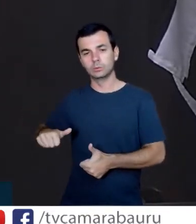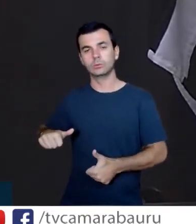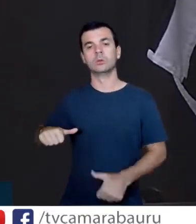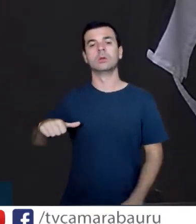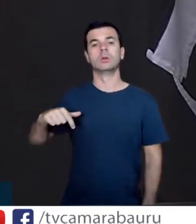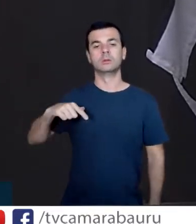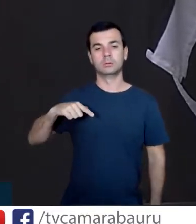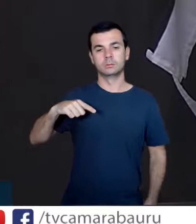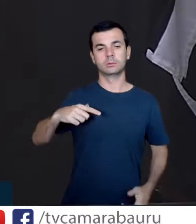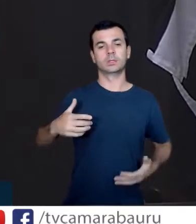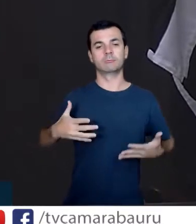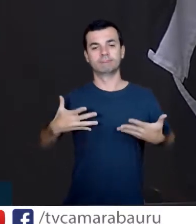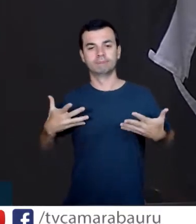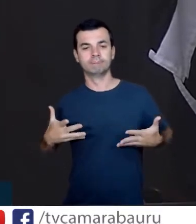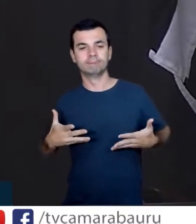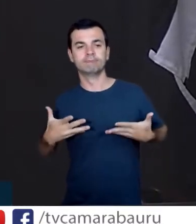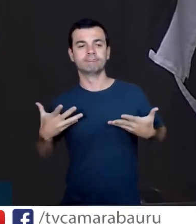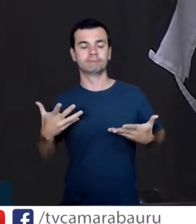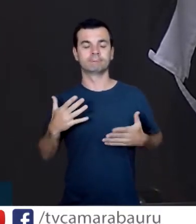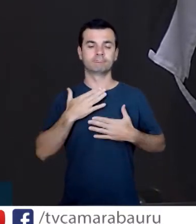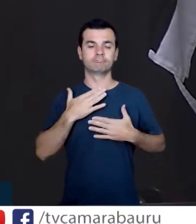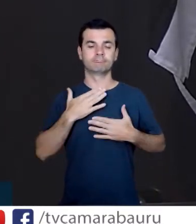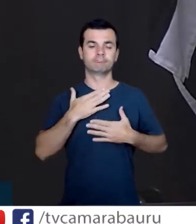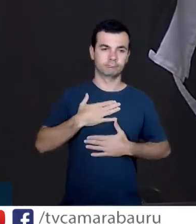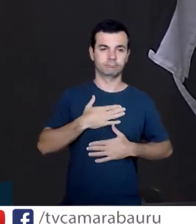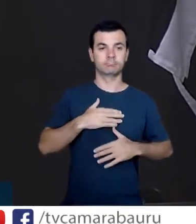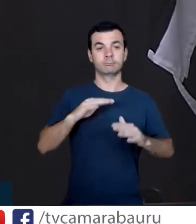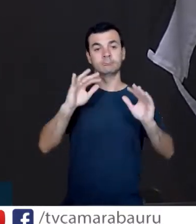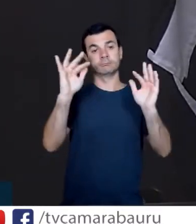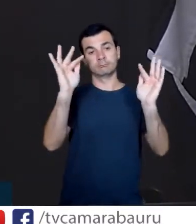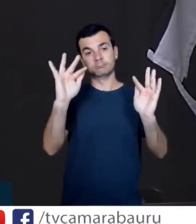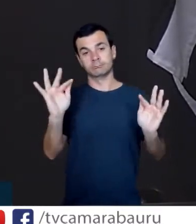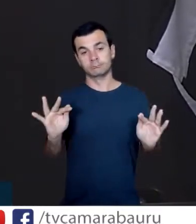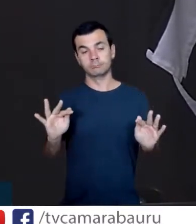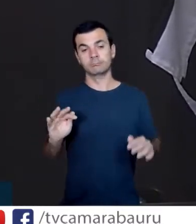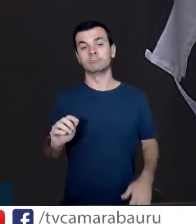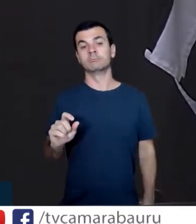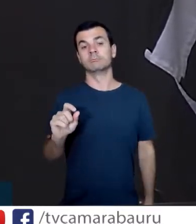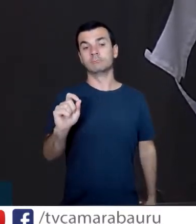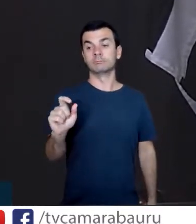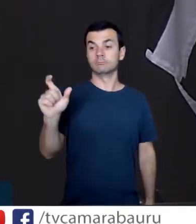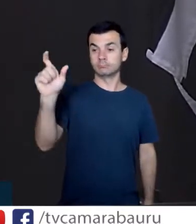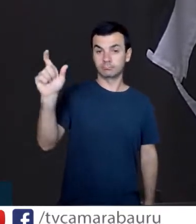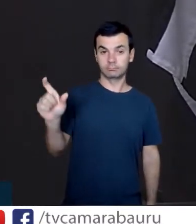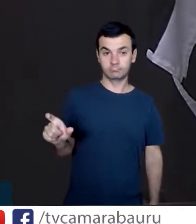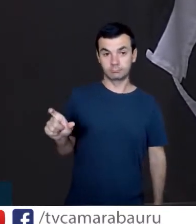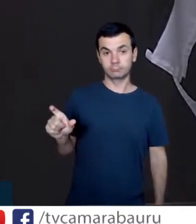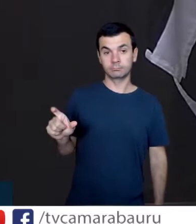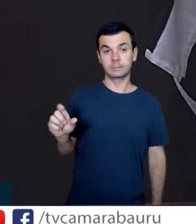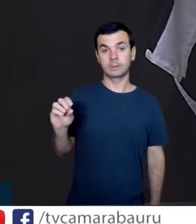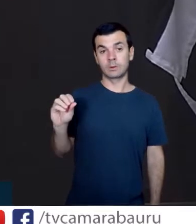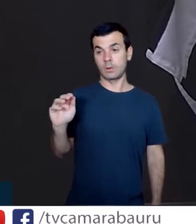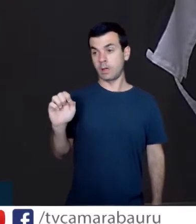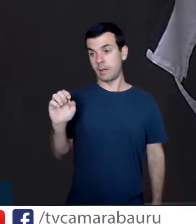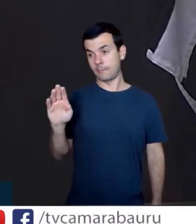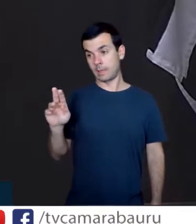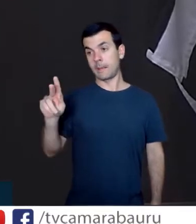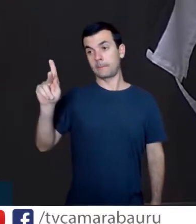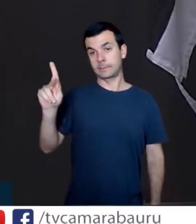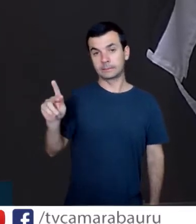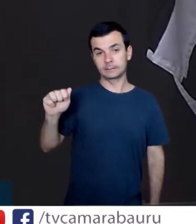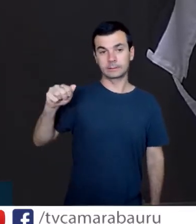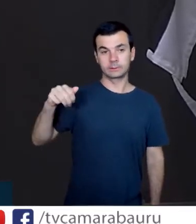alegria, na pessoa da nossa colega, presidente da OAB, a Márcia, né,